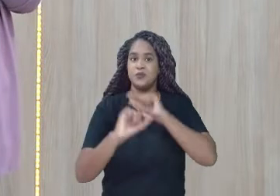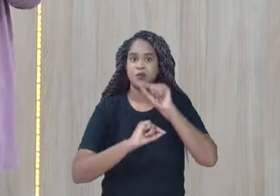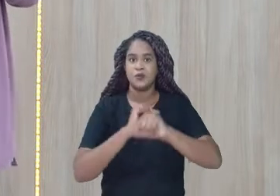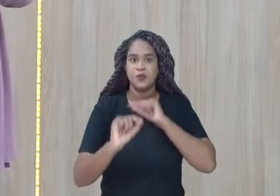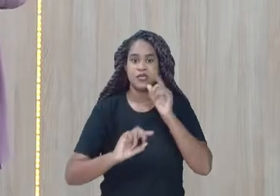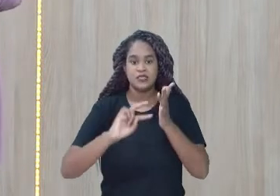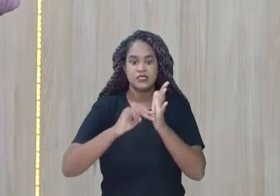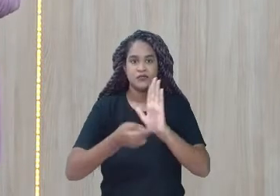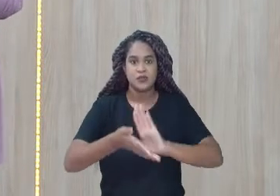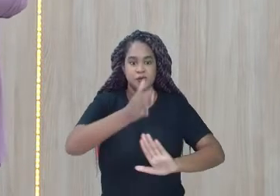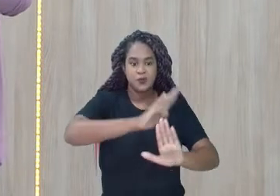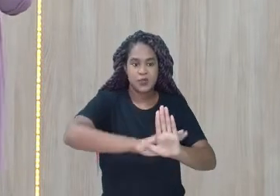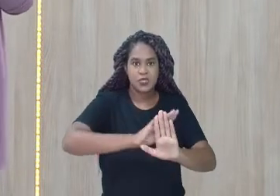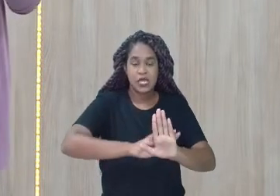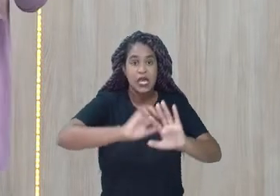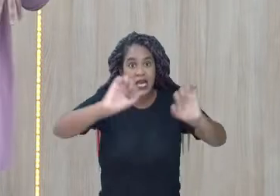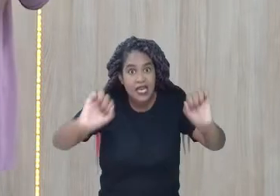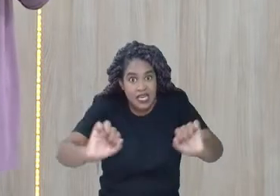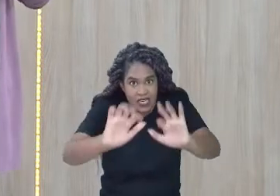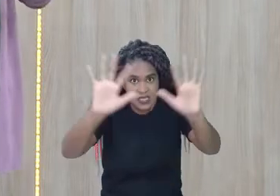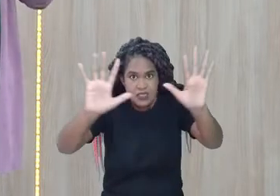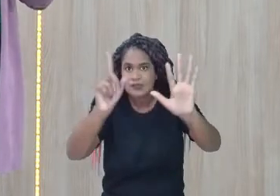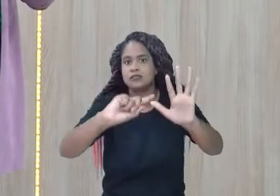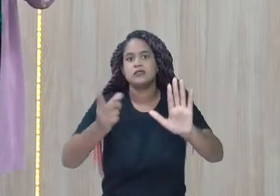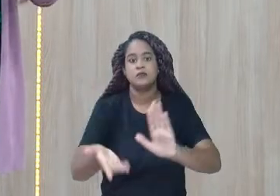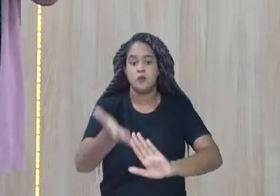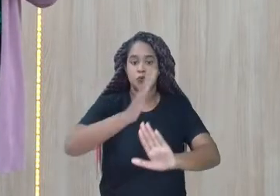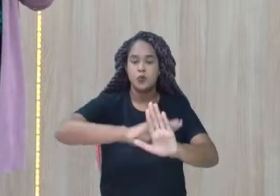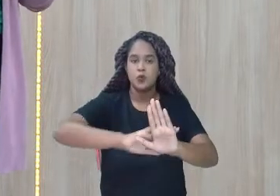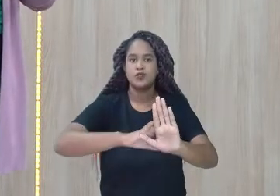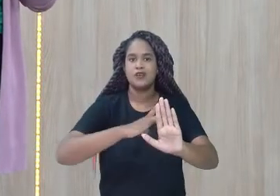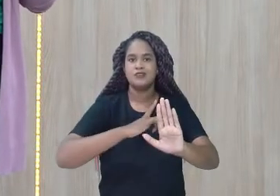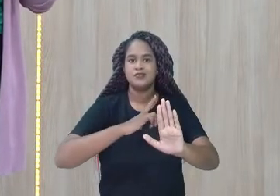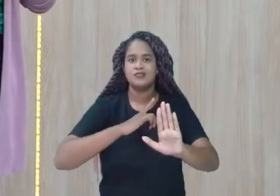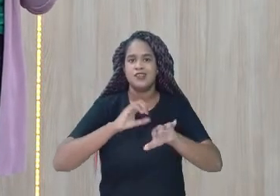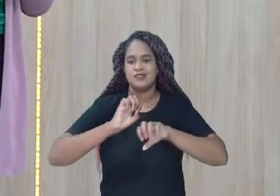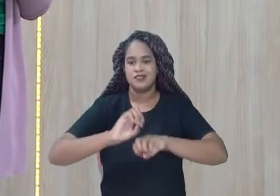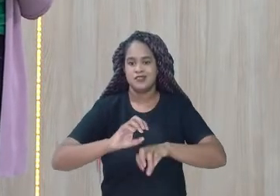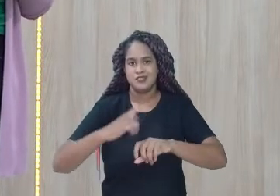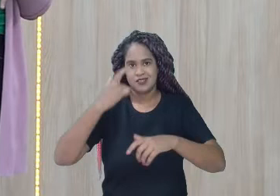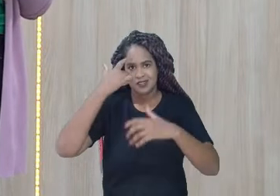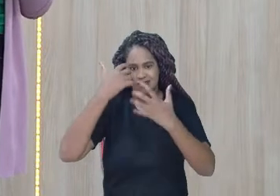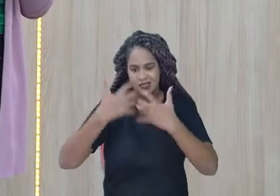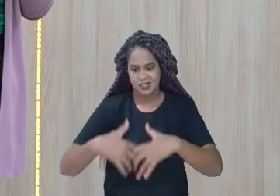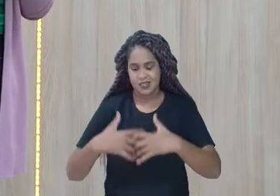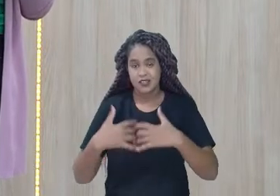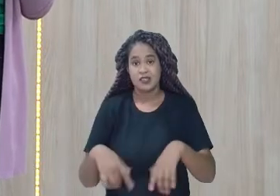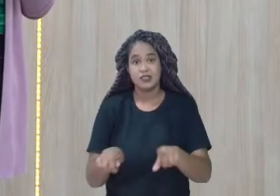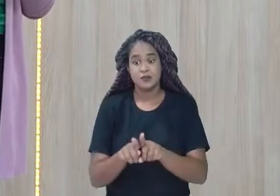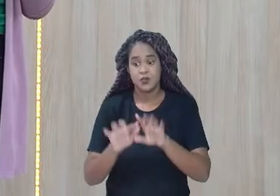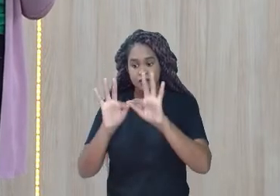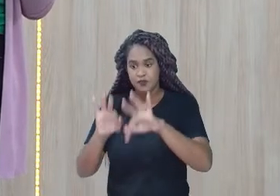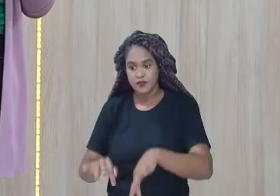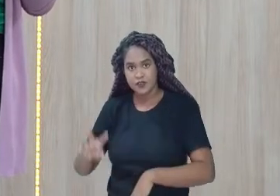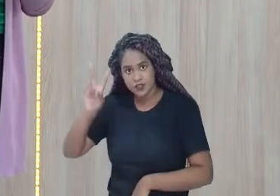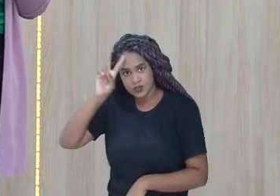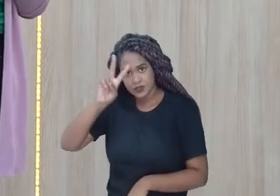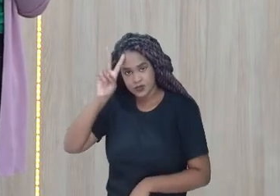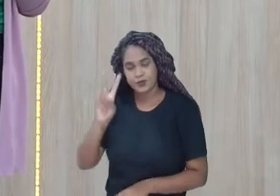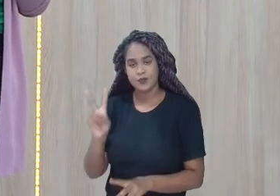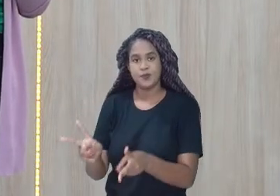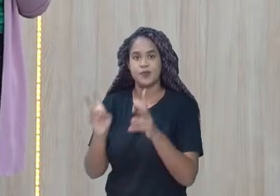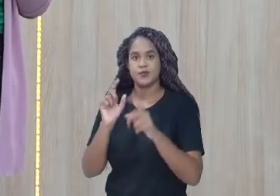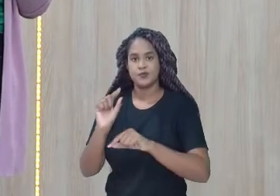especificamente não há a descrição da moral da história, mas pelo finzinho da fábula a gente também consegue perceber que